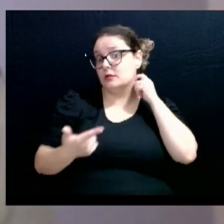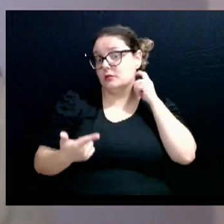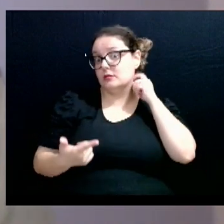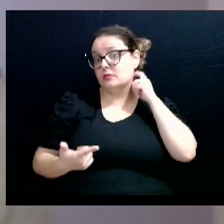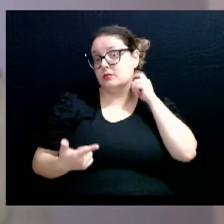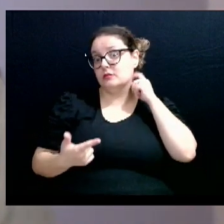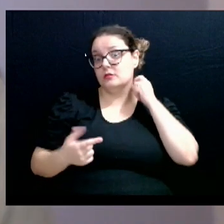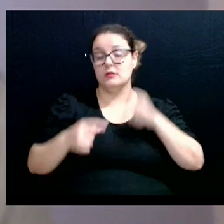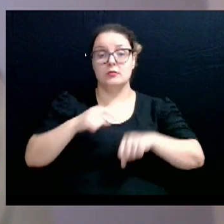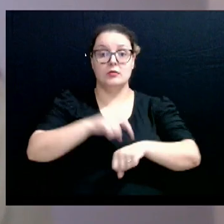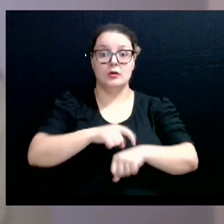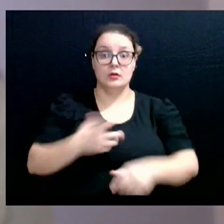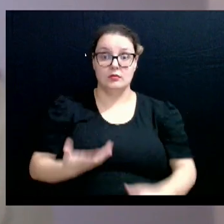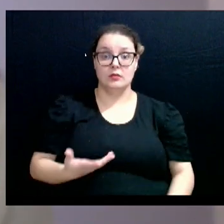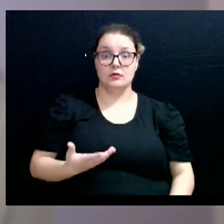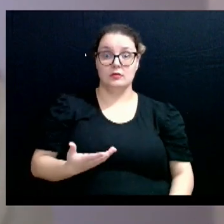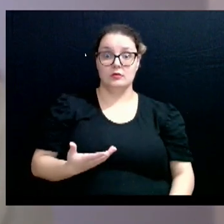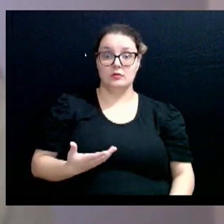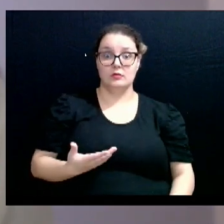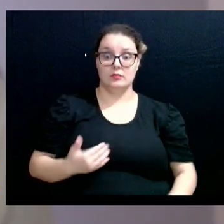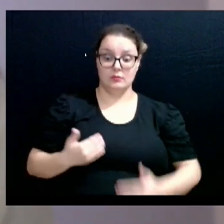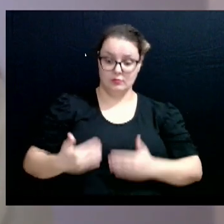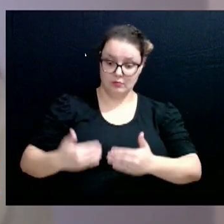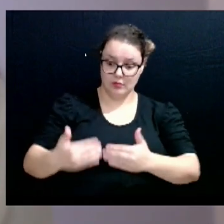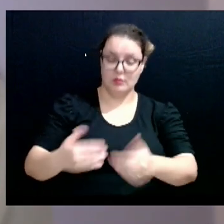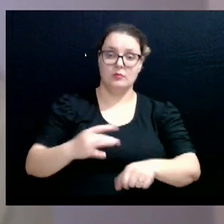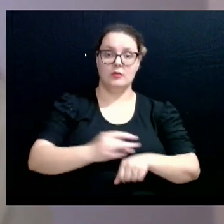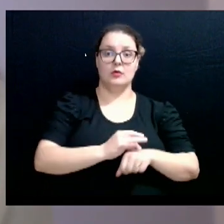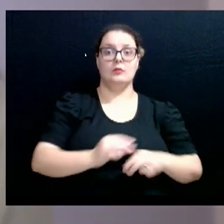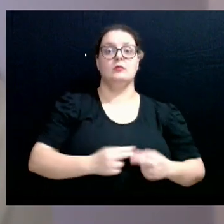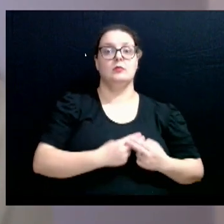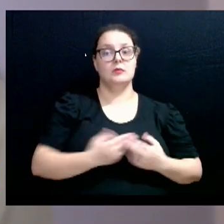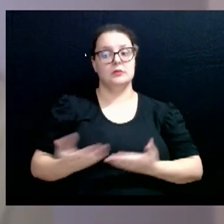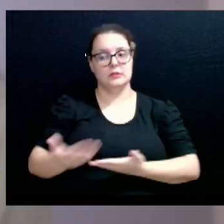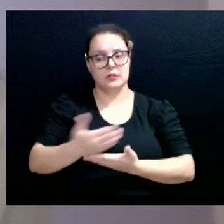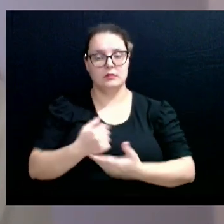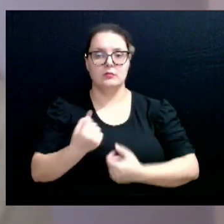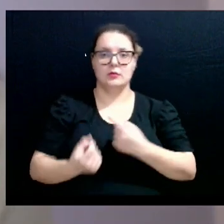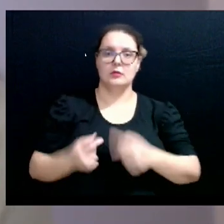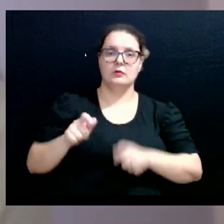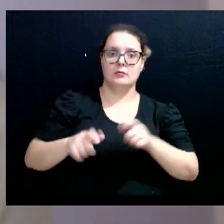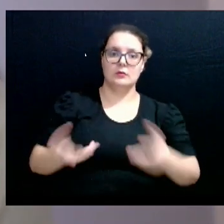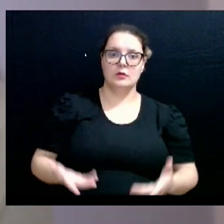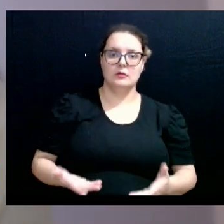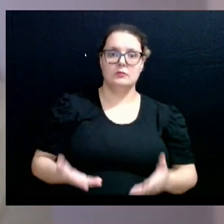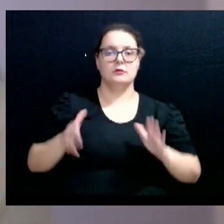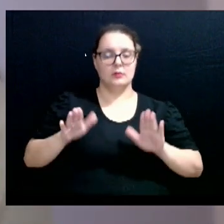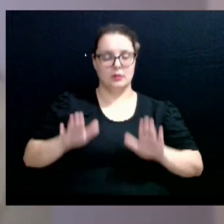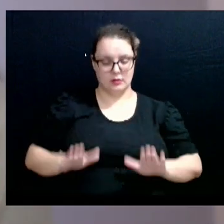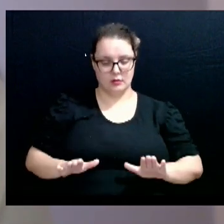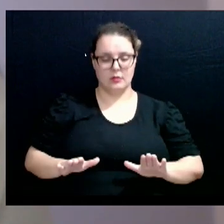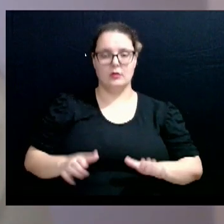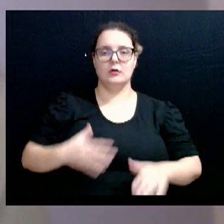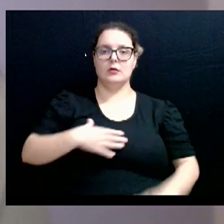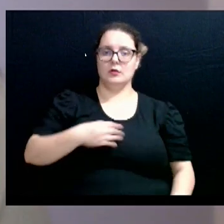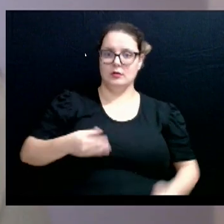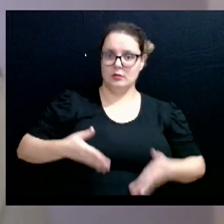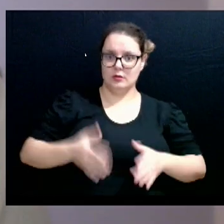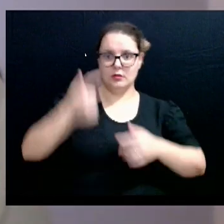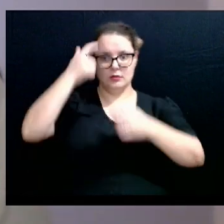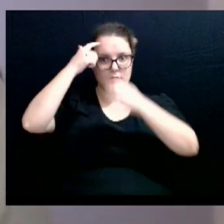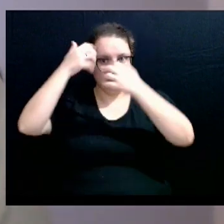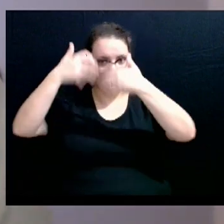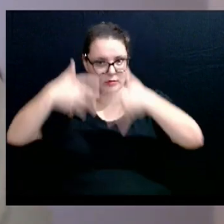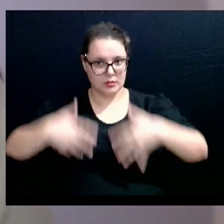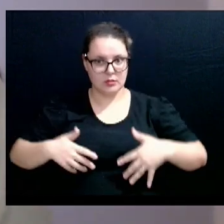de passar por esse luto, ser acolhida por alguém, falar, não, agora vamos pensar, o seu filho nasceu com essa neurodivergência, o que